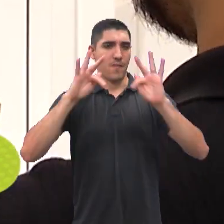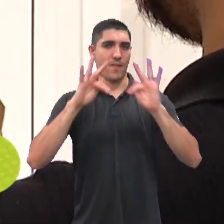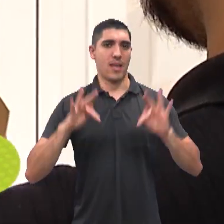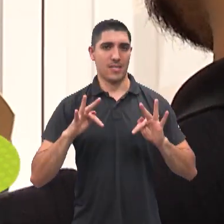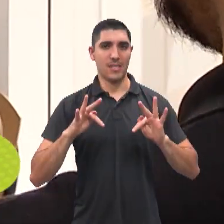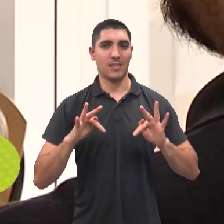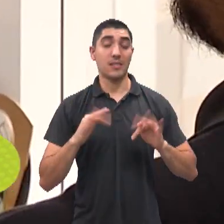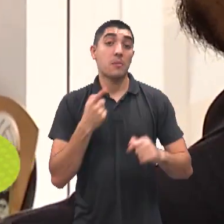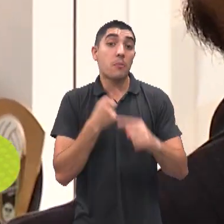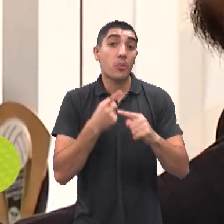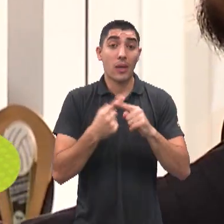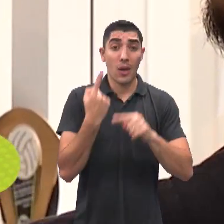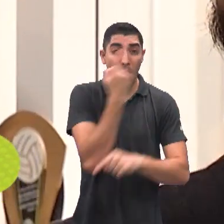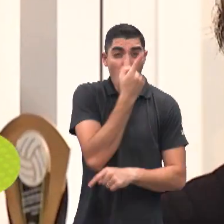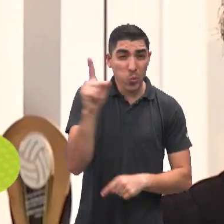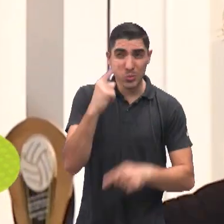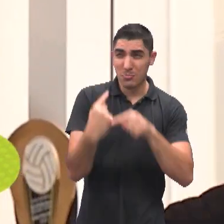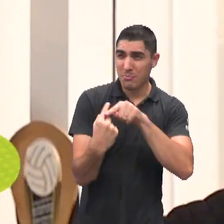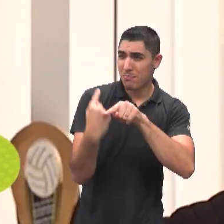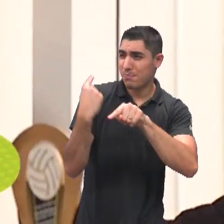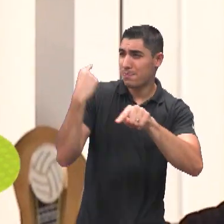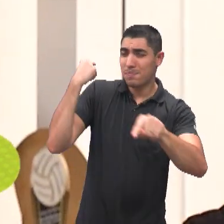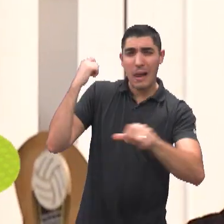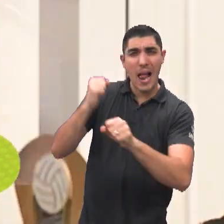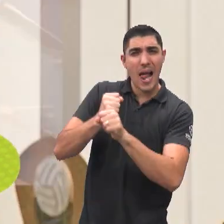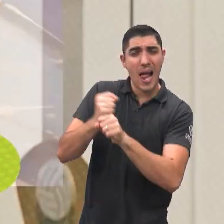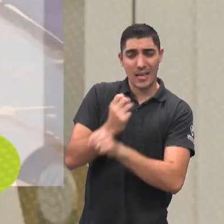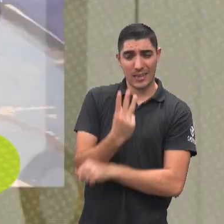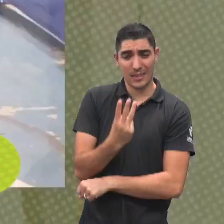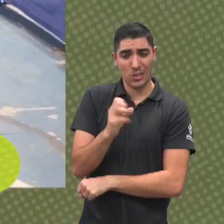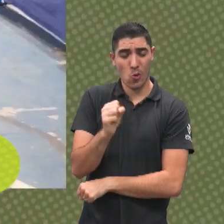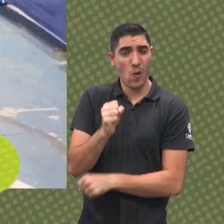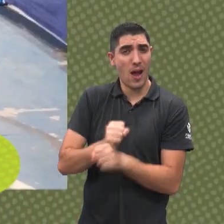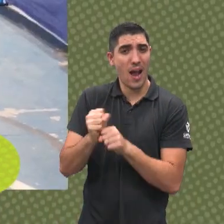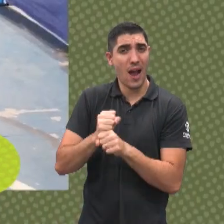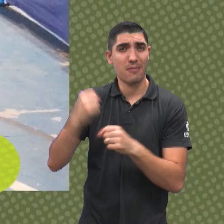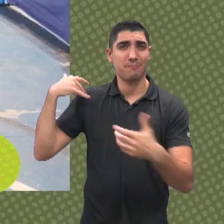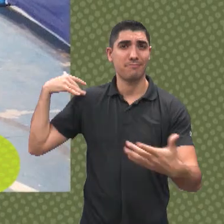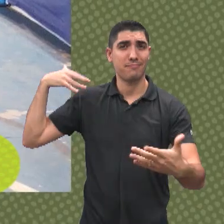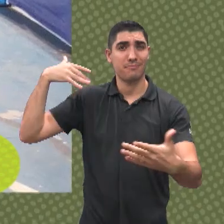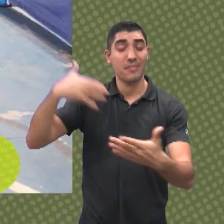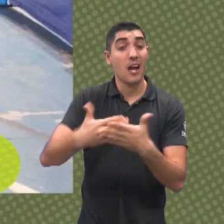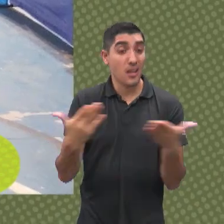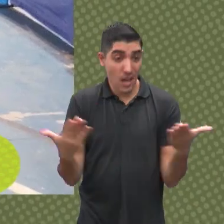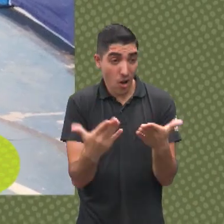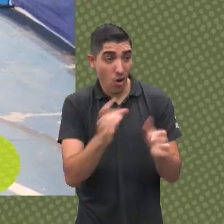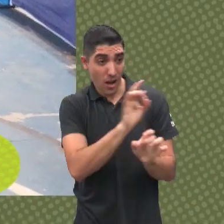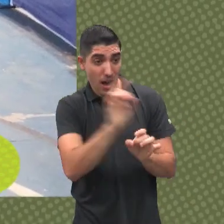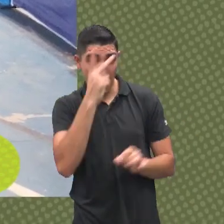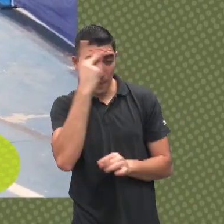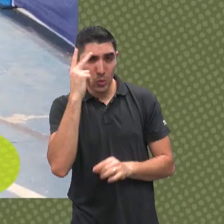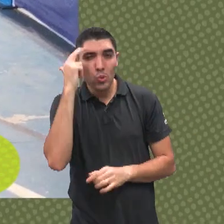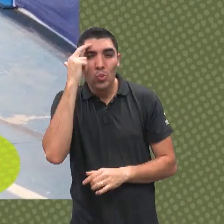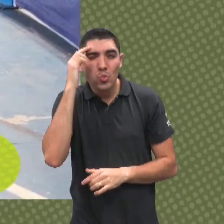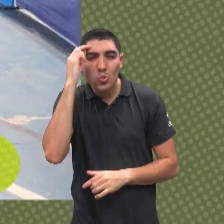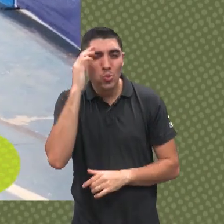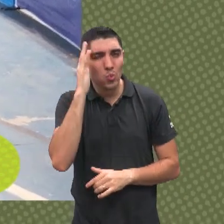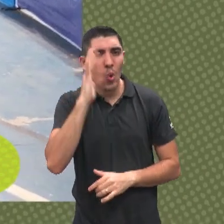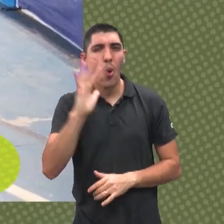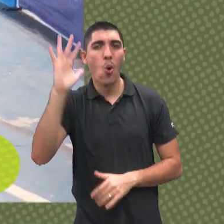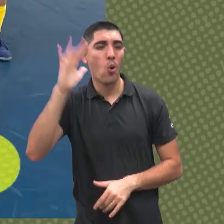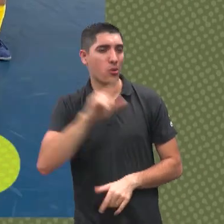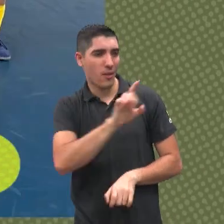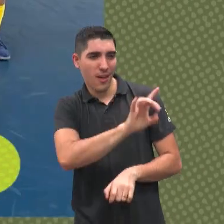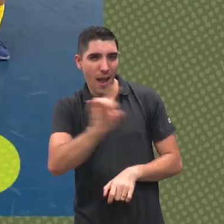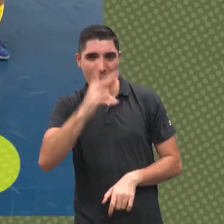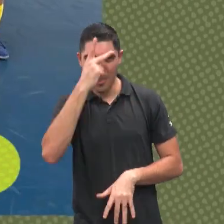a última vez que foi, então assim, todos queriam, né? E o sonho de qualquer atleta é jogar, e ainda mais sabendo que é o programa Atletadão, em